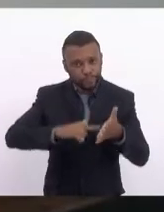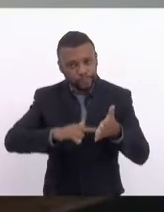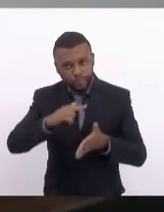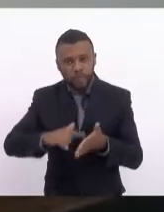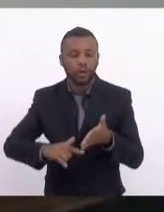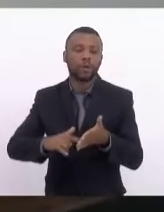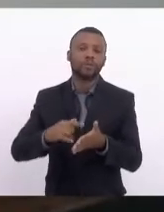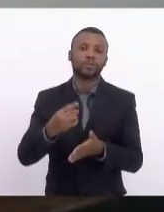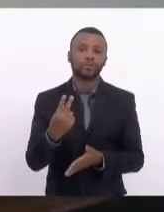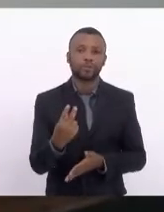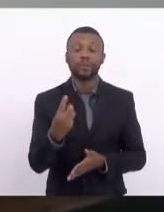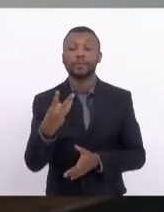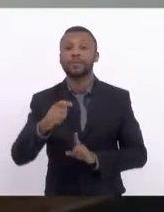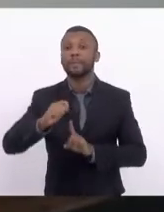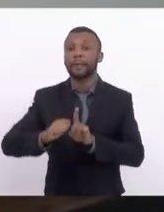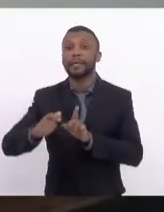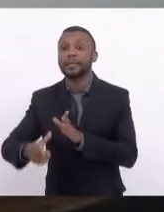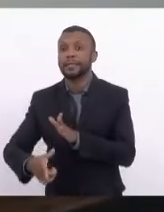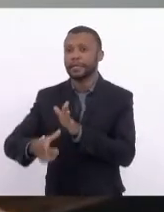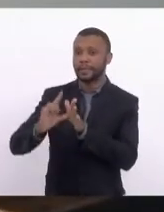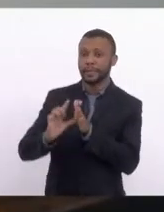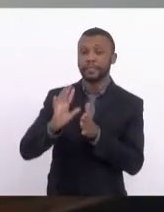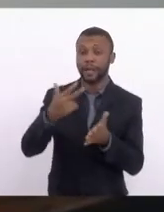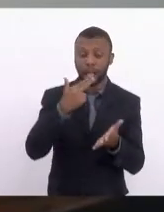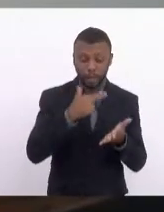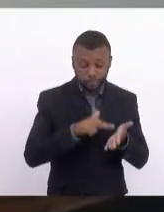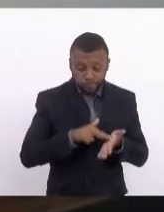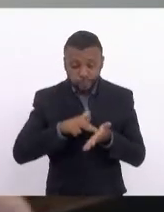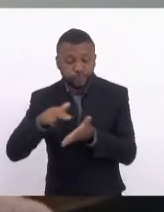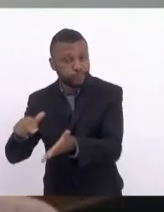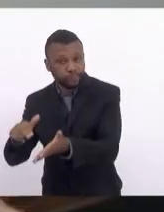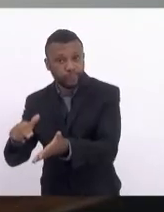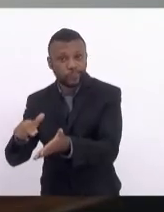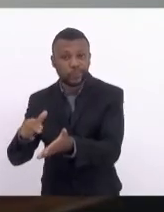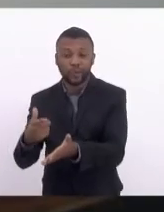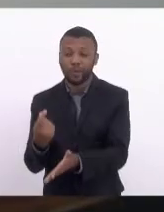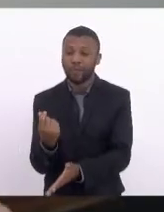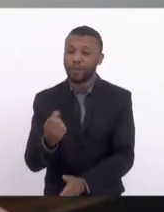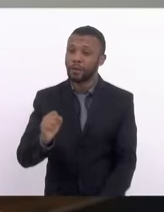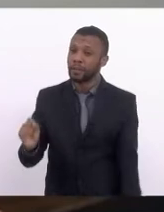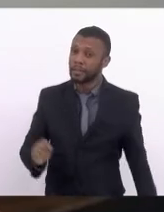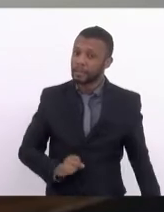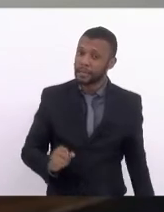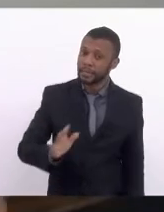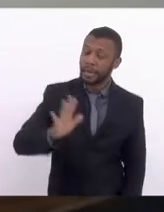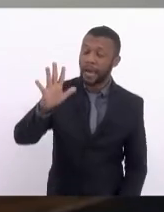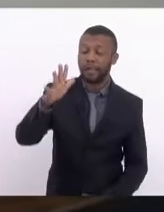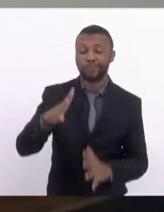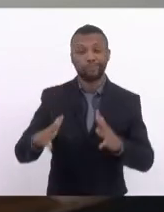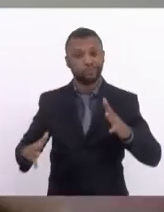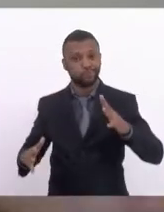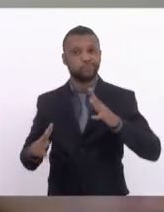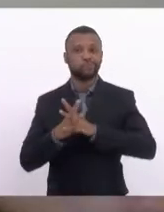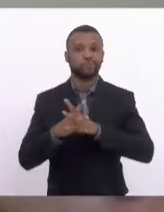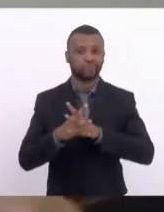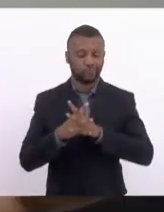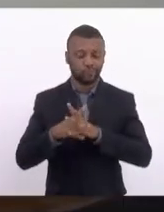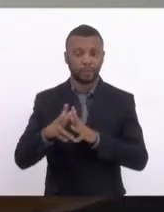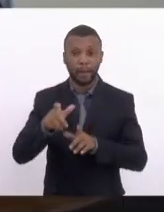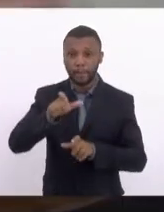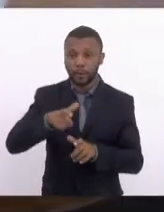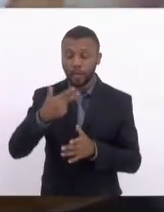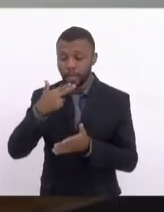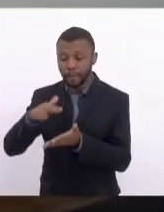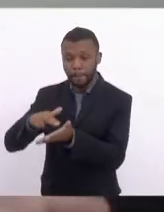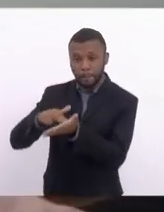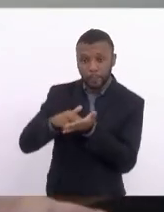com 2-3 meses de antecedência, com valores altos, alguns estratosféricos, gente recebendo conta de mais